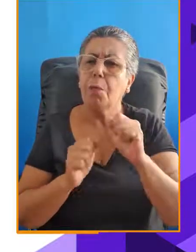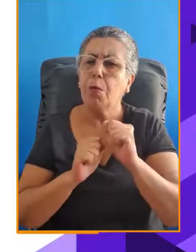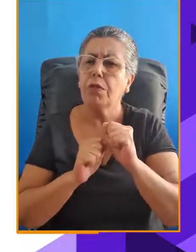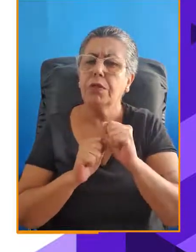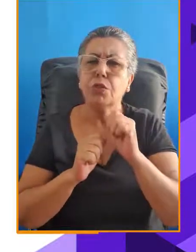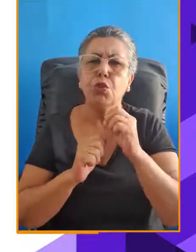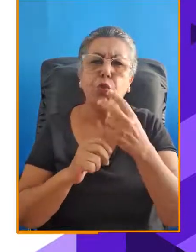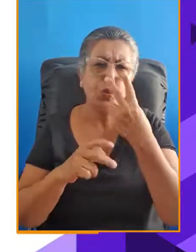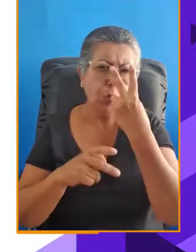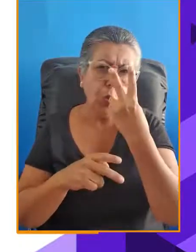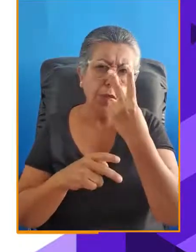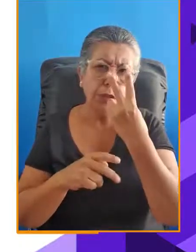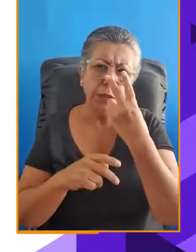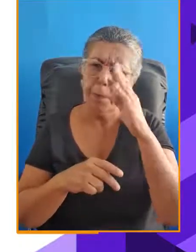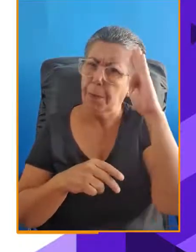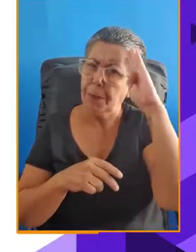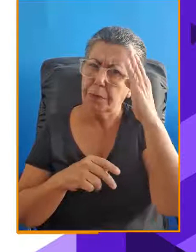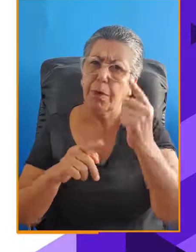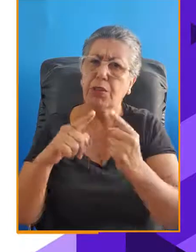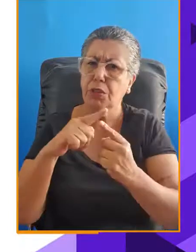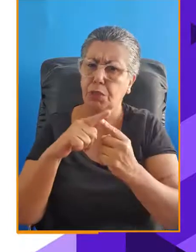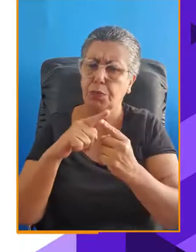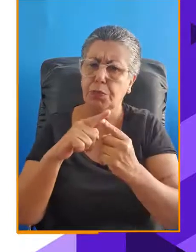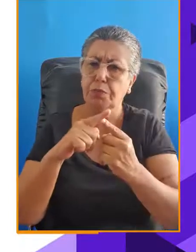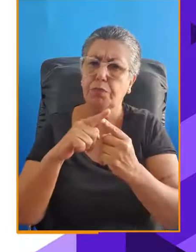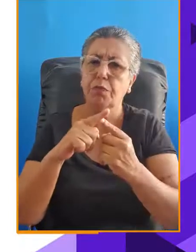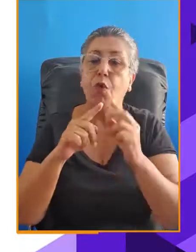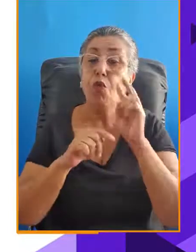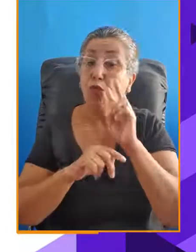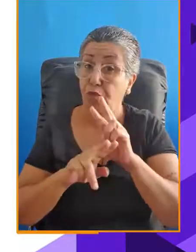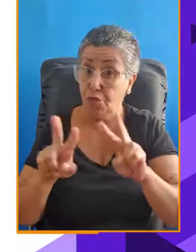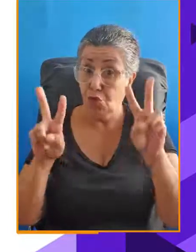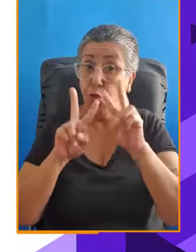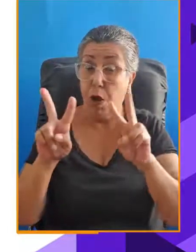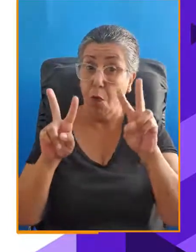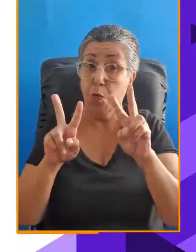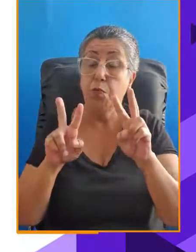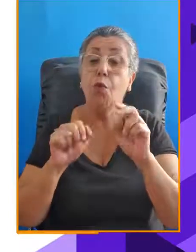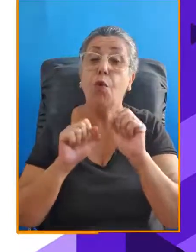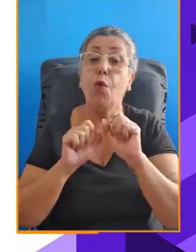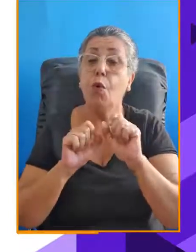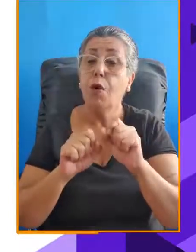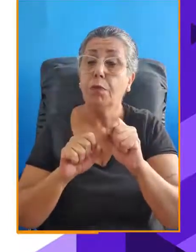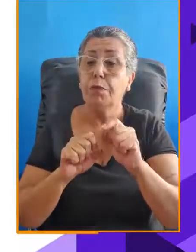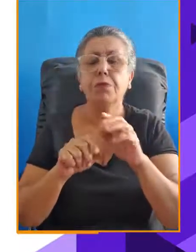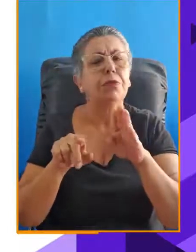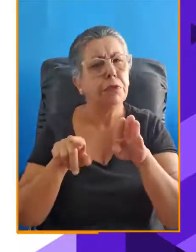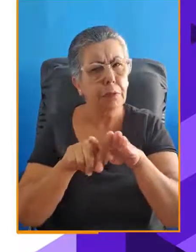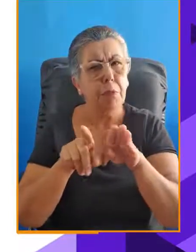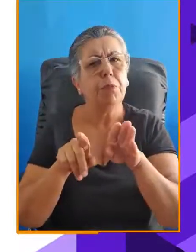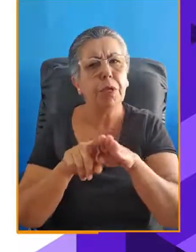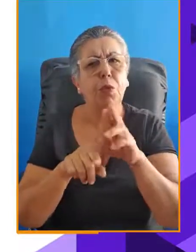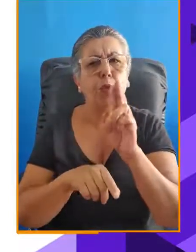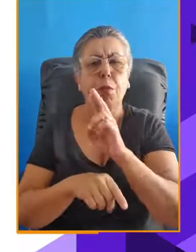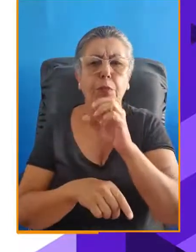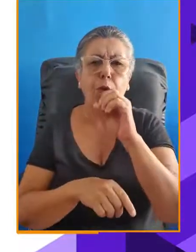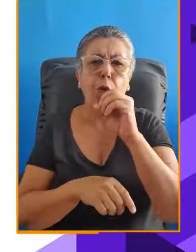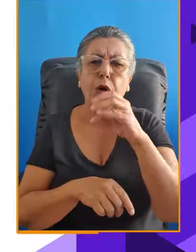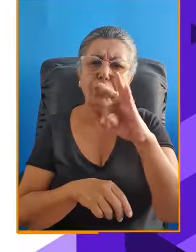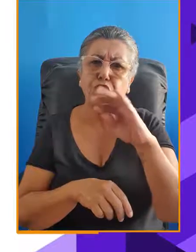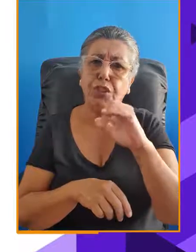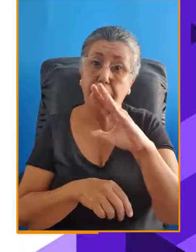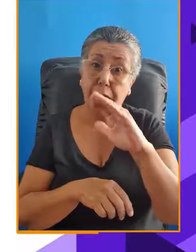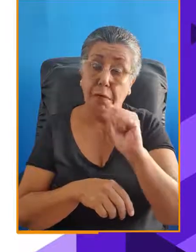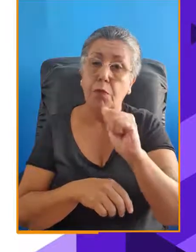podem ser configuradas em dois principais tipos: visual, ou também conhecida por ótica, e